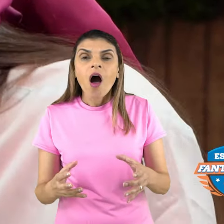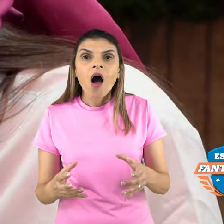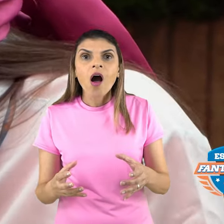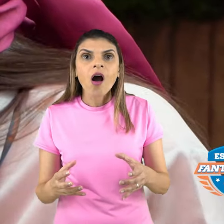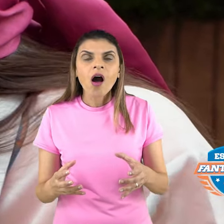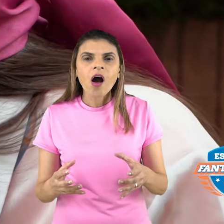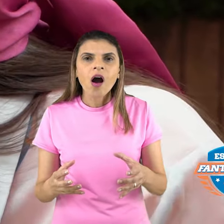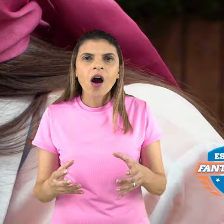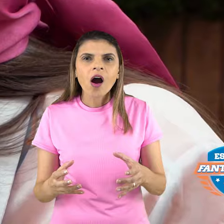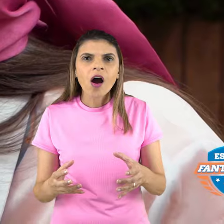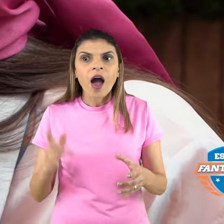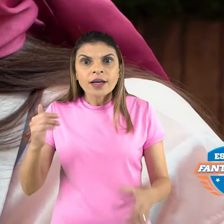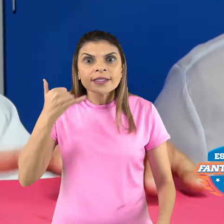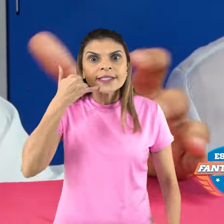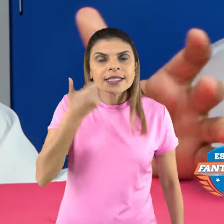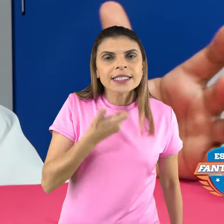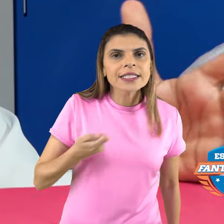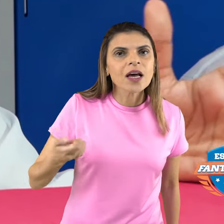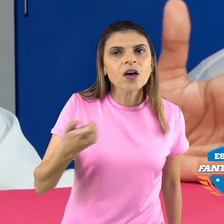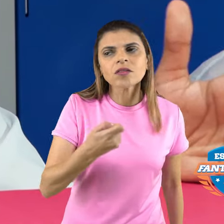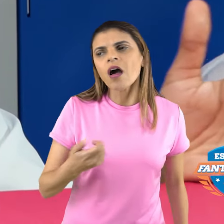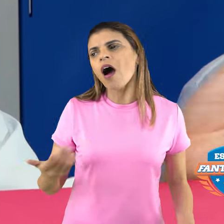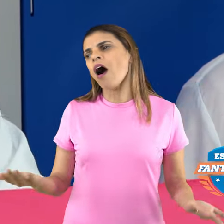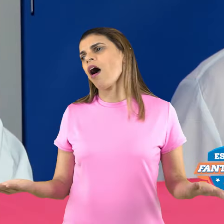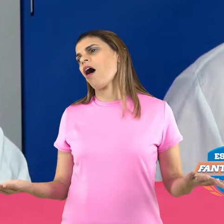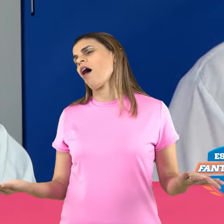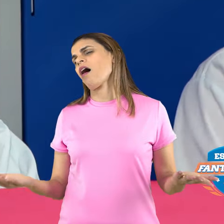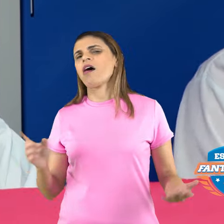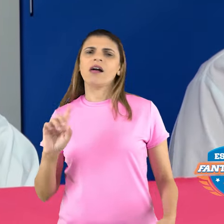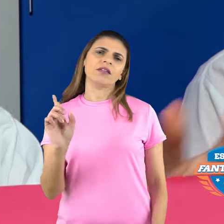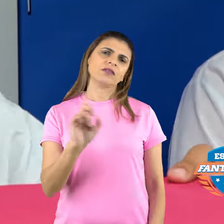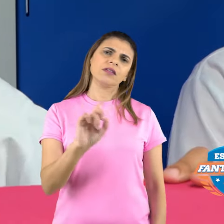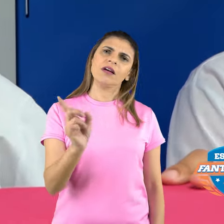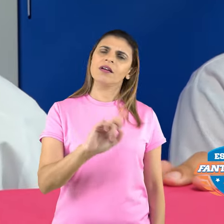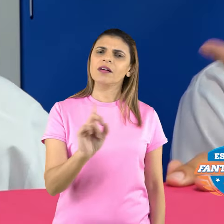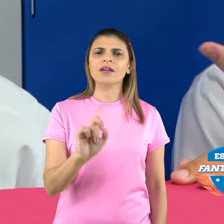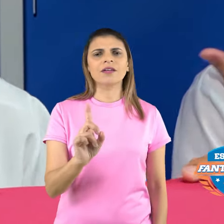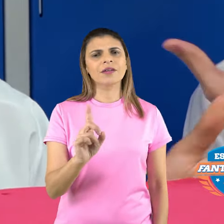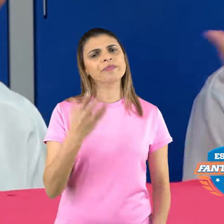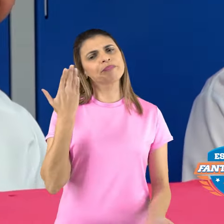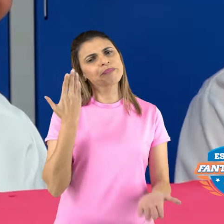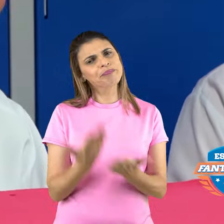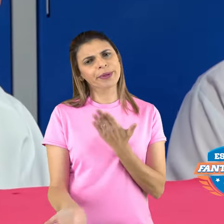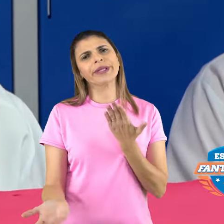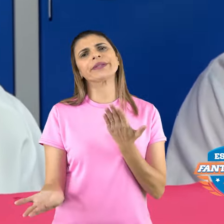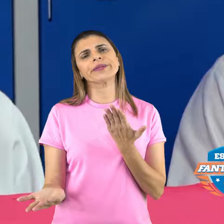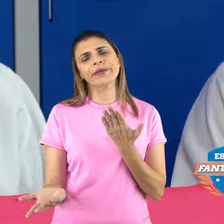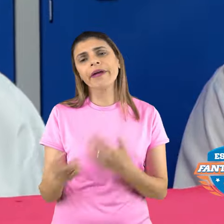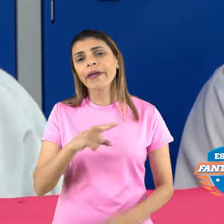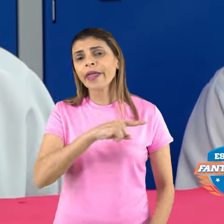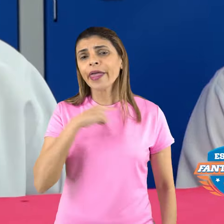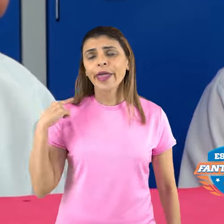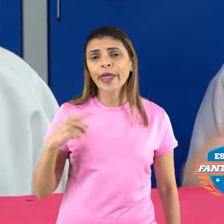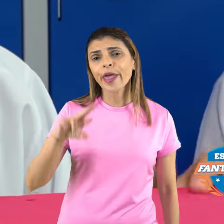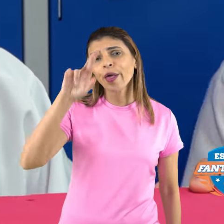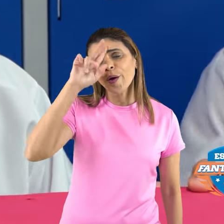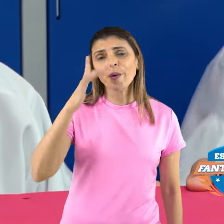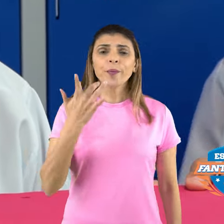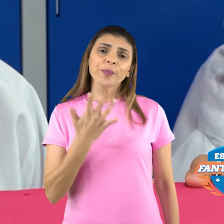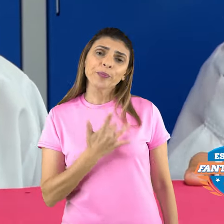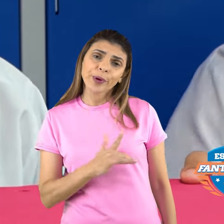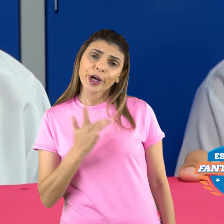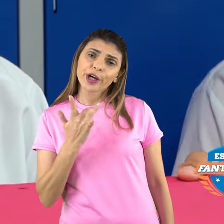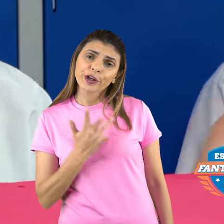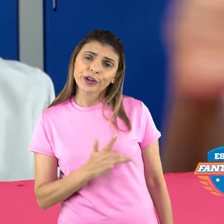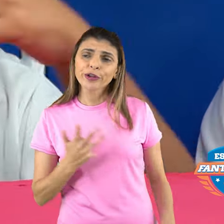É um celular? Ah, não. Puxa vida, você errou. Que peninha de